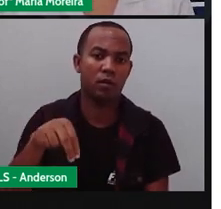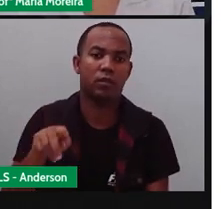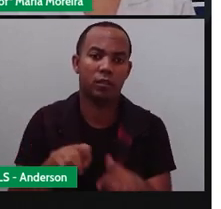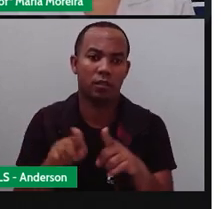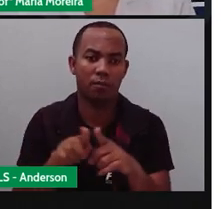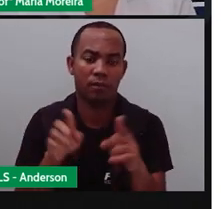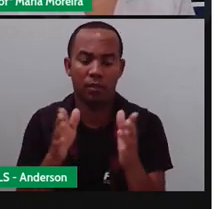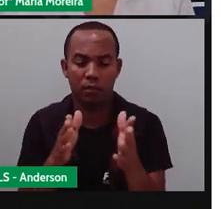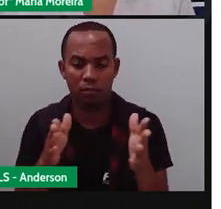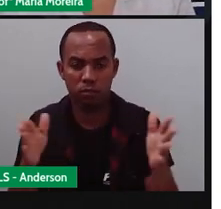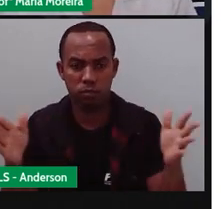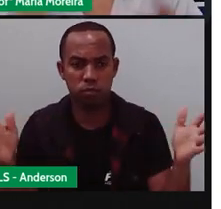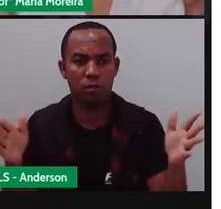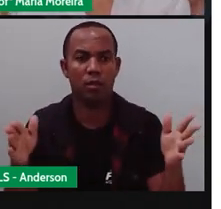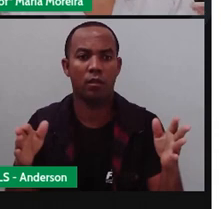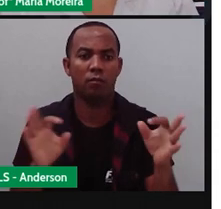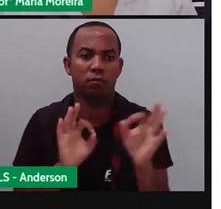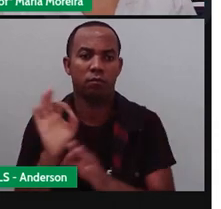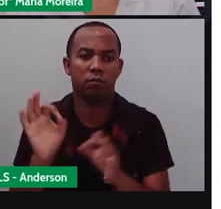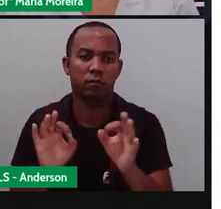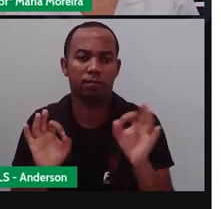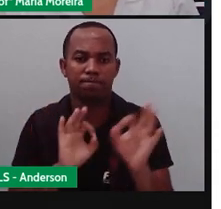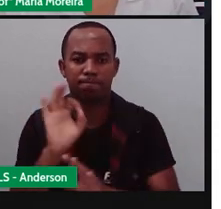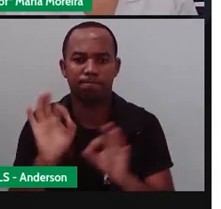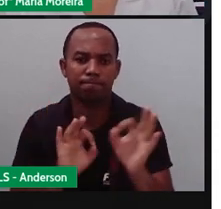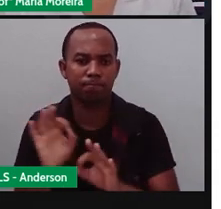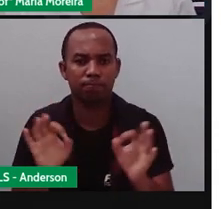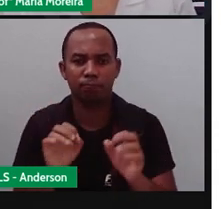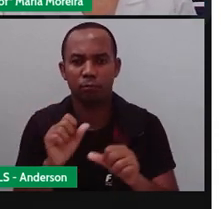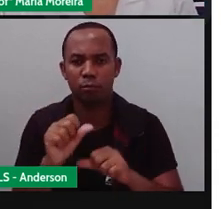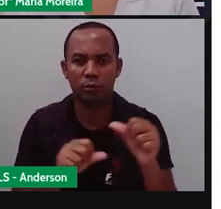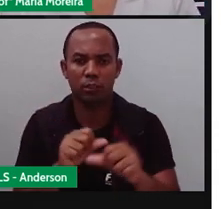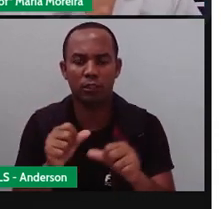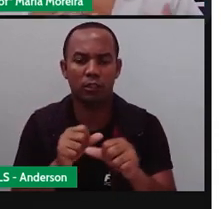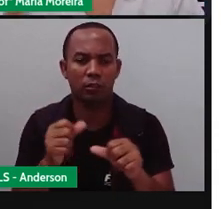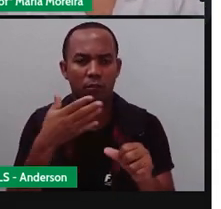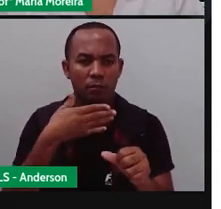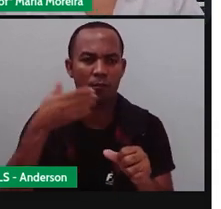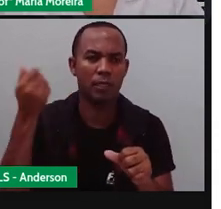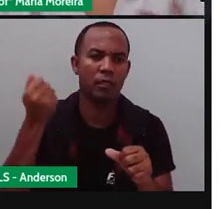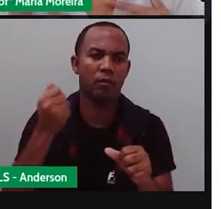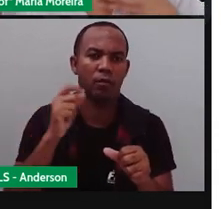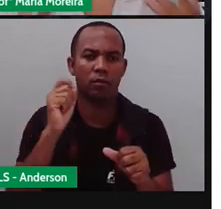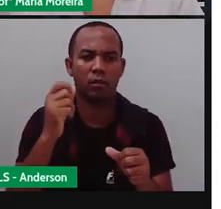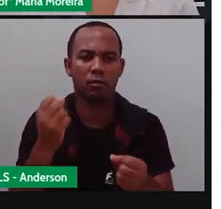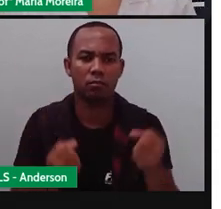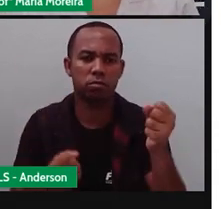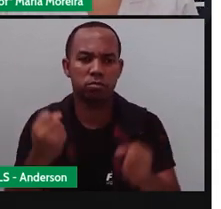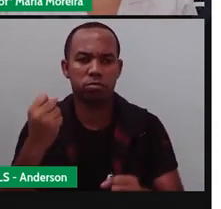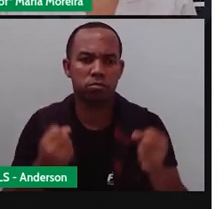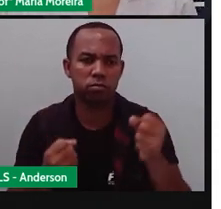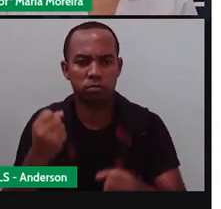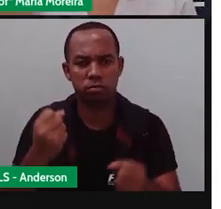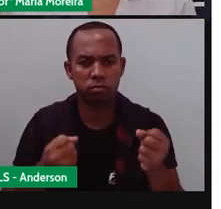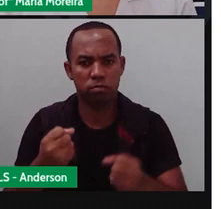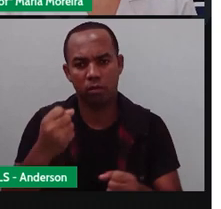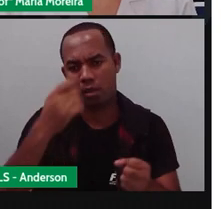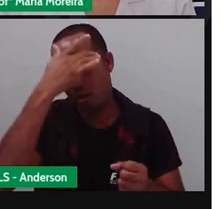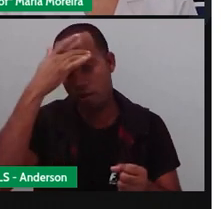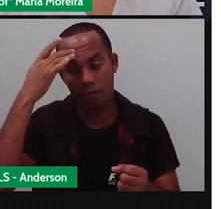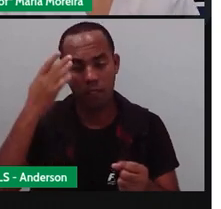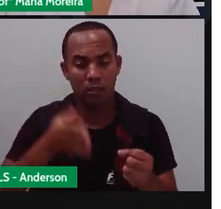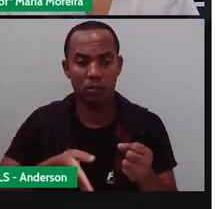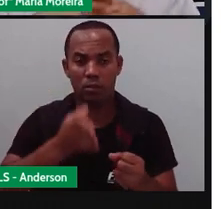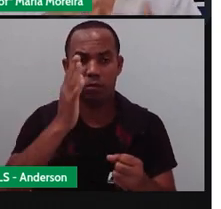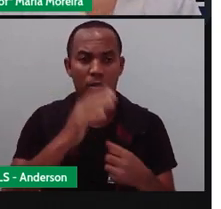nesse processo aí né de reforma digamos assim para uma melhor condição aí de trajeto das pessoas porque a